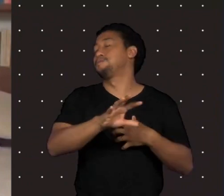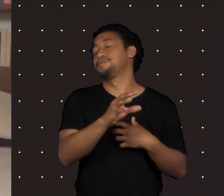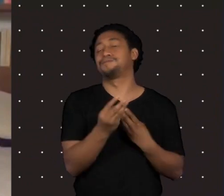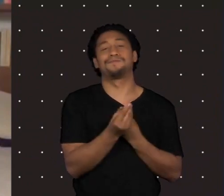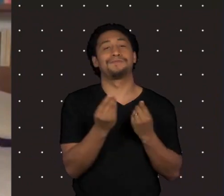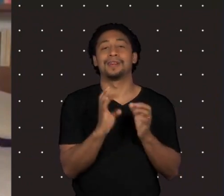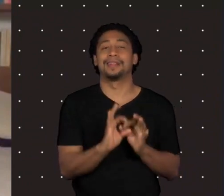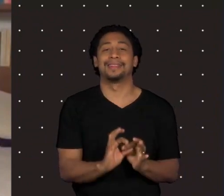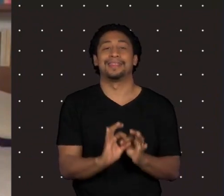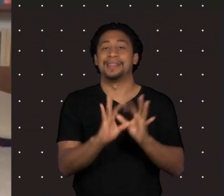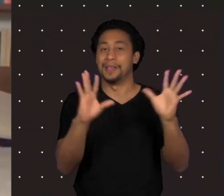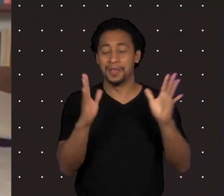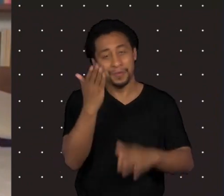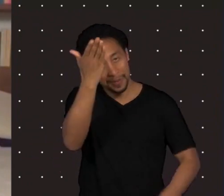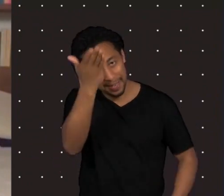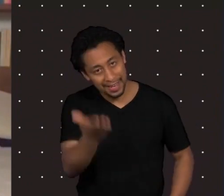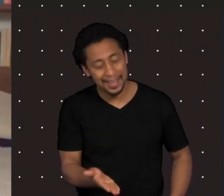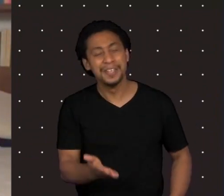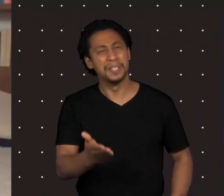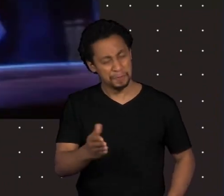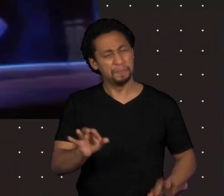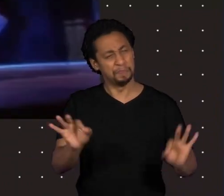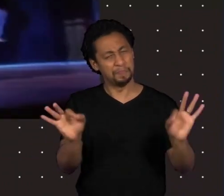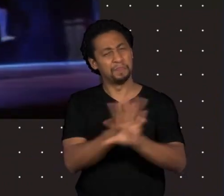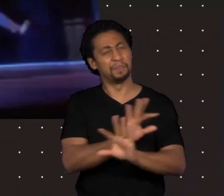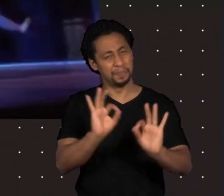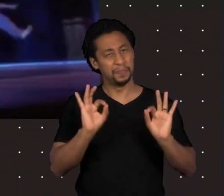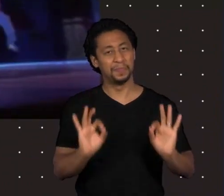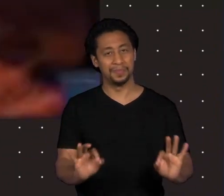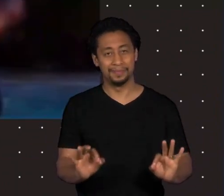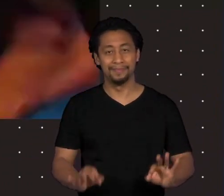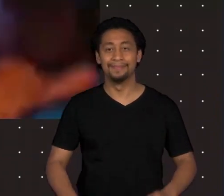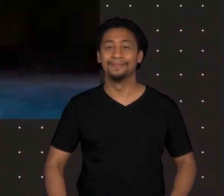vivo ele é um intelectual completo mesmo